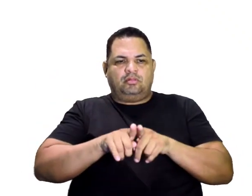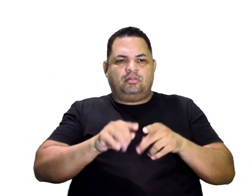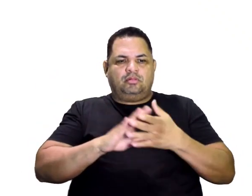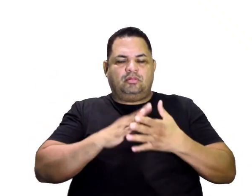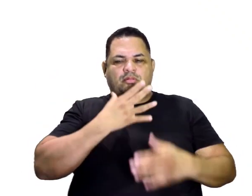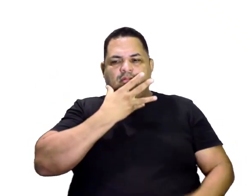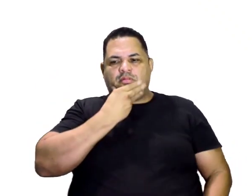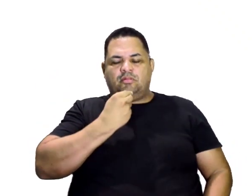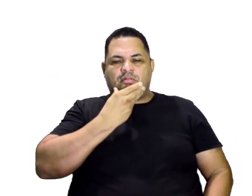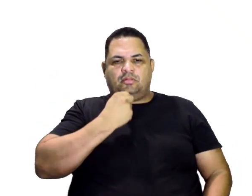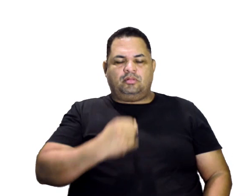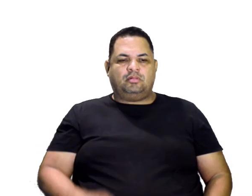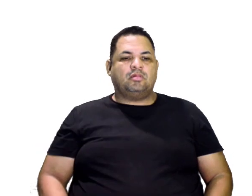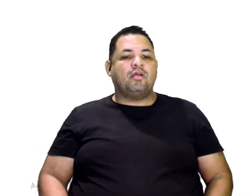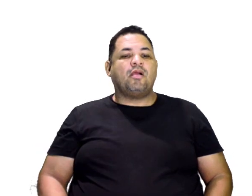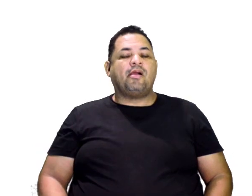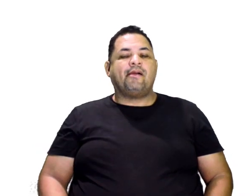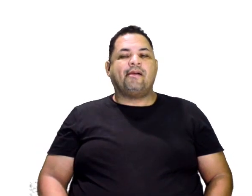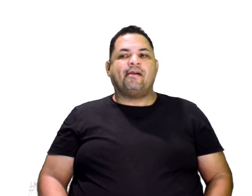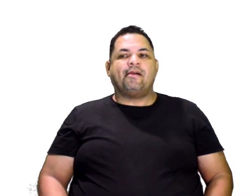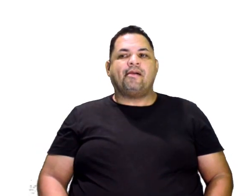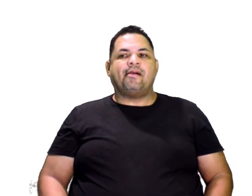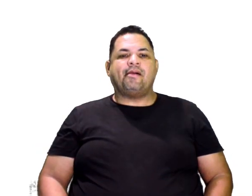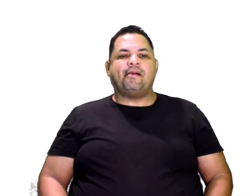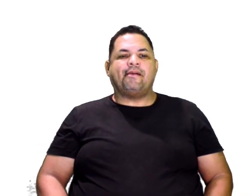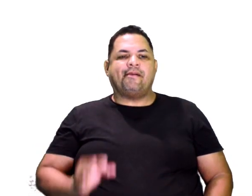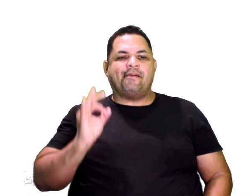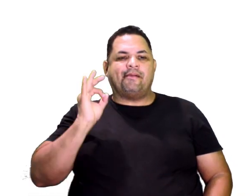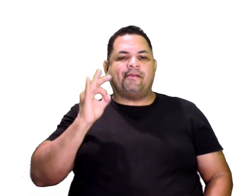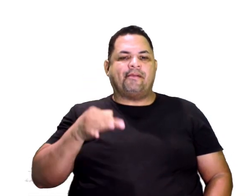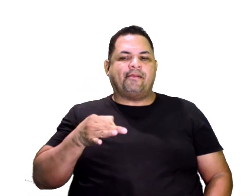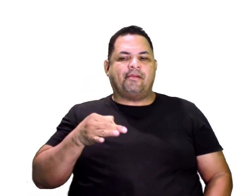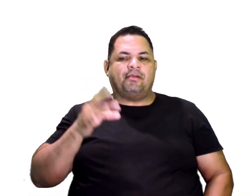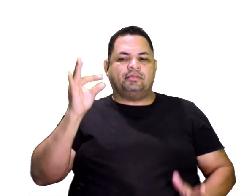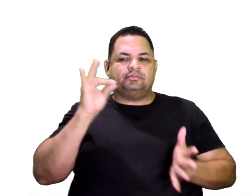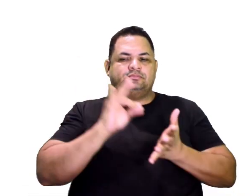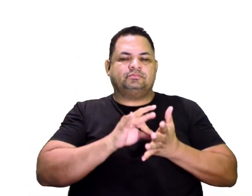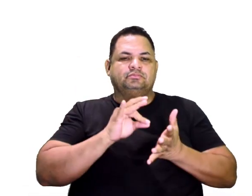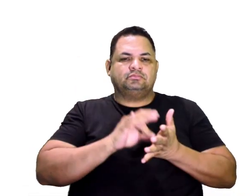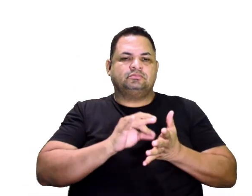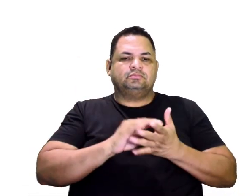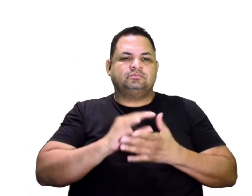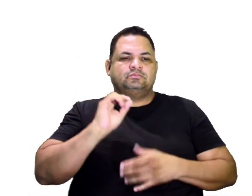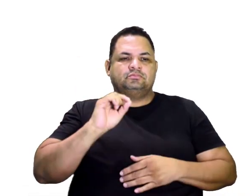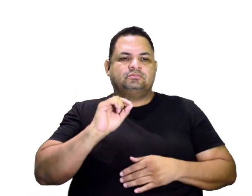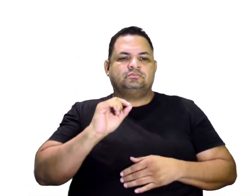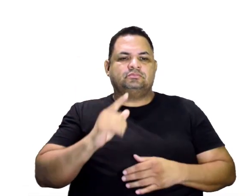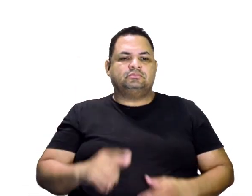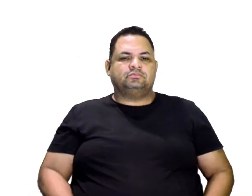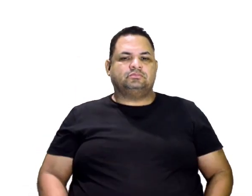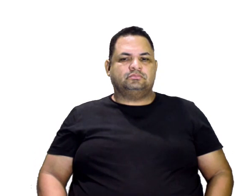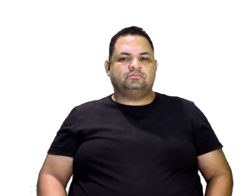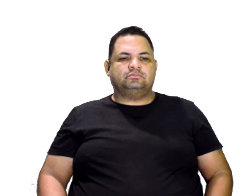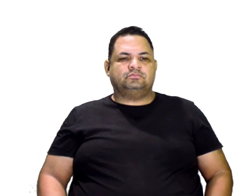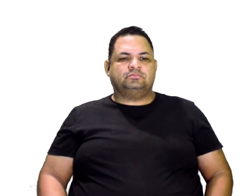de espírito do homem. Então, está correto dessas afirmativas o que se afirma